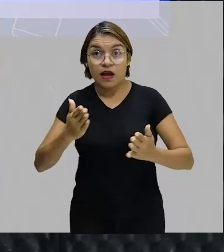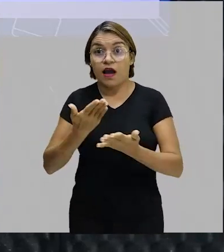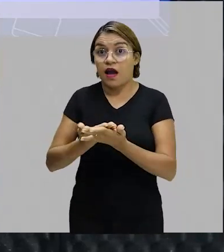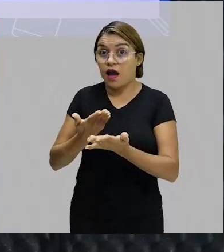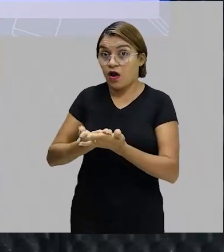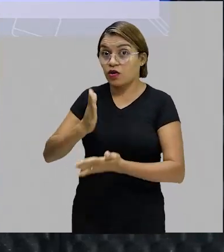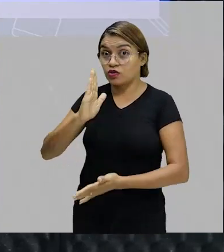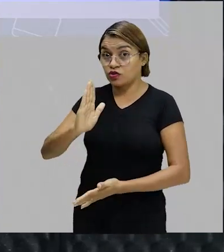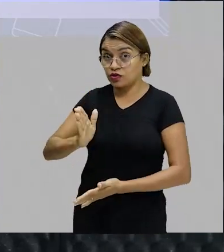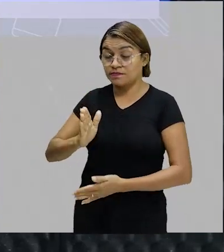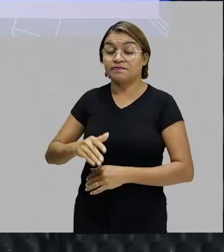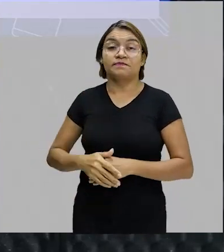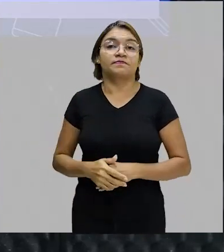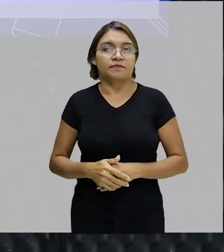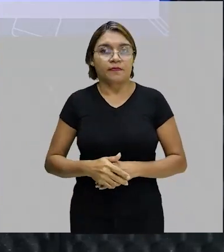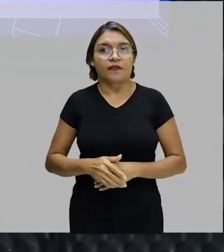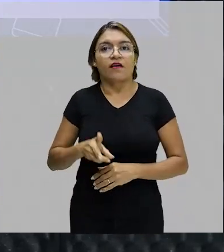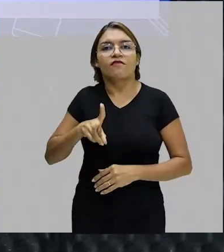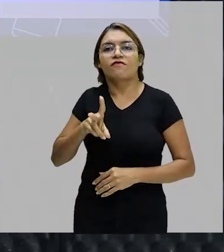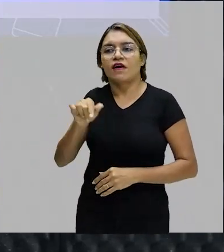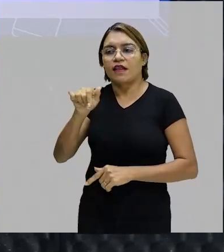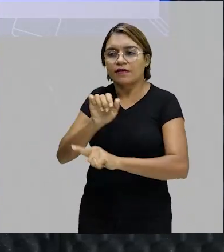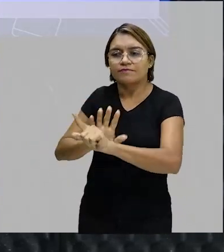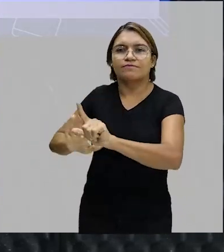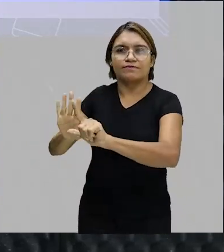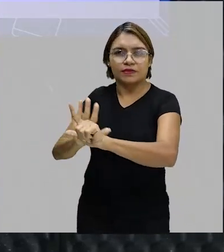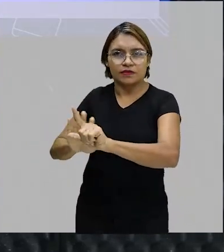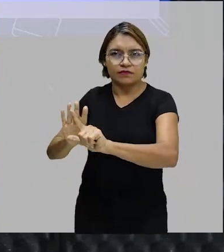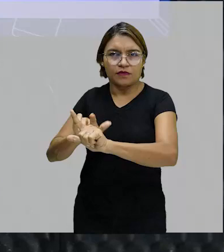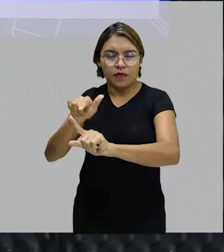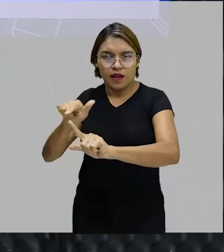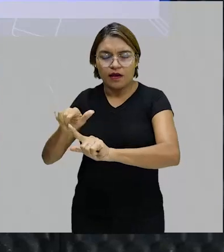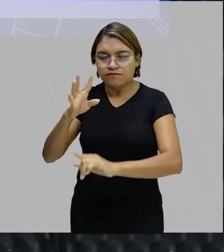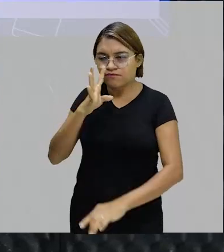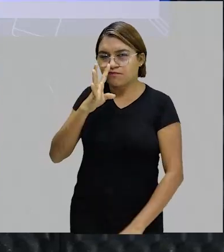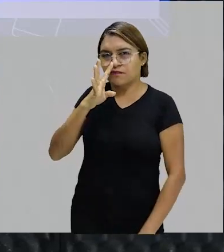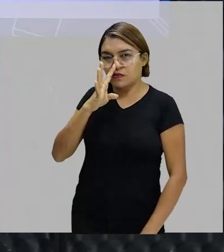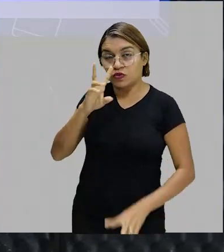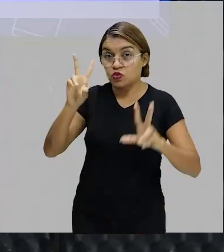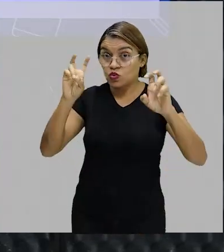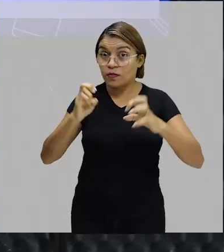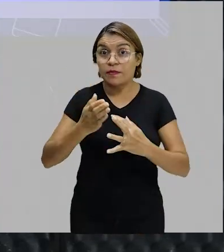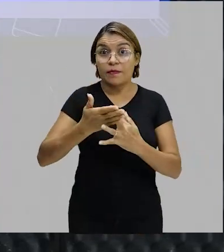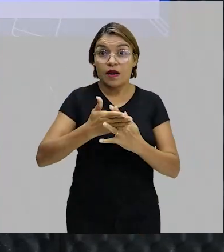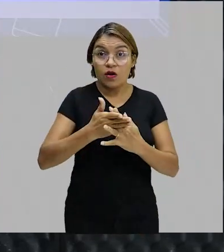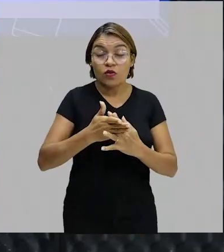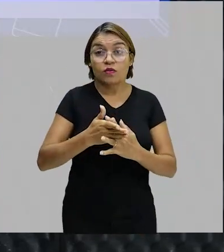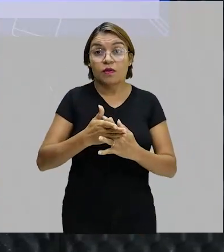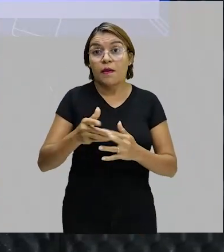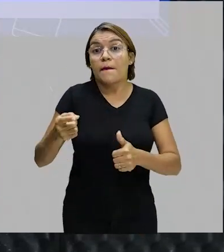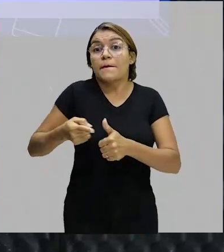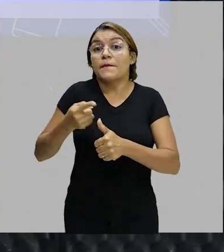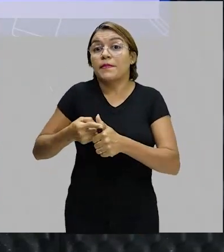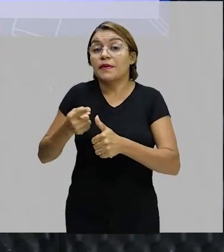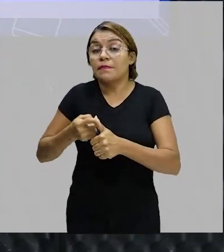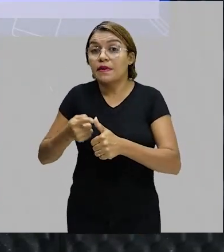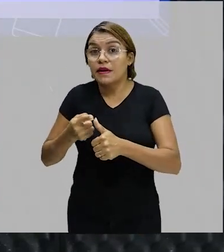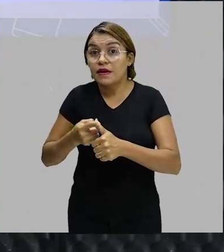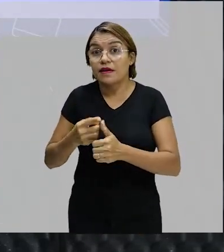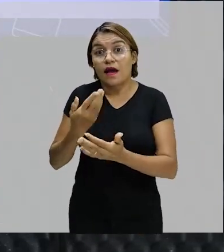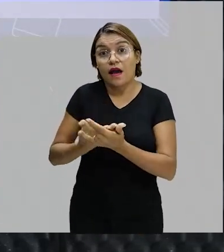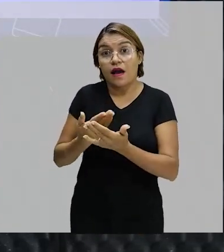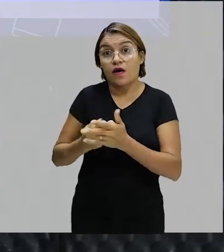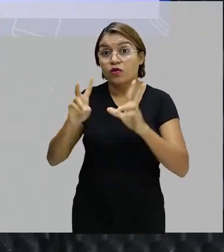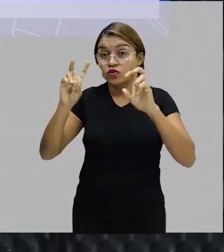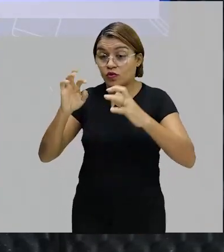nós já tivemos. Então, corre lá na plataforma, dá uma olhadinha nas aulas que nós tivemos sobre o barroco, dá uma olhadinha na primeira aula sobre arcadismo,